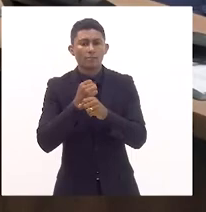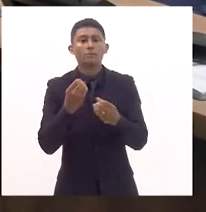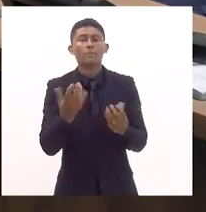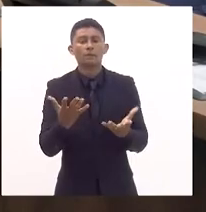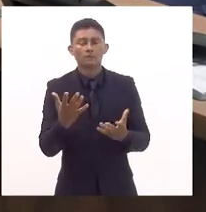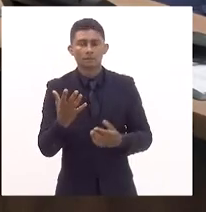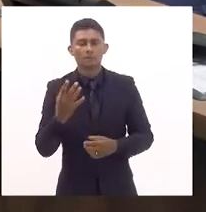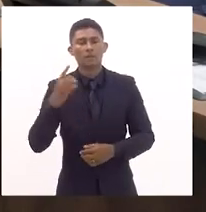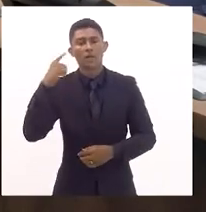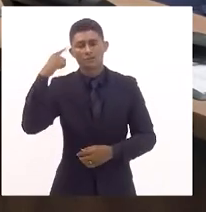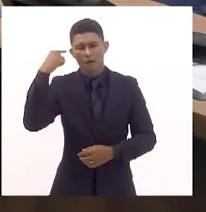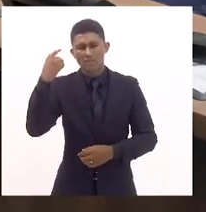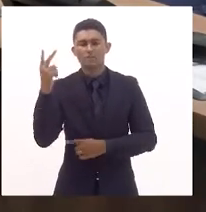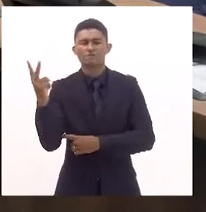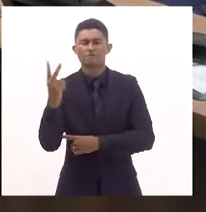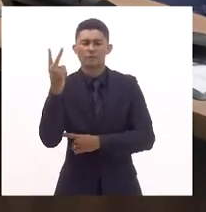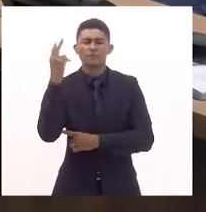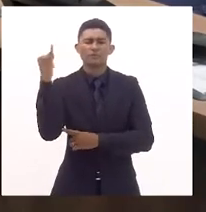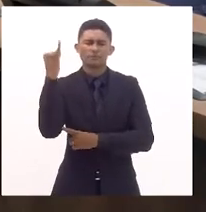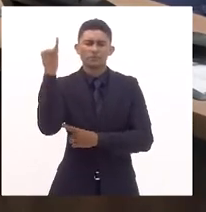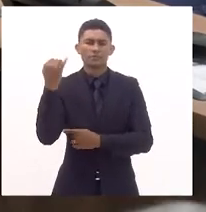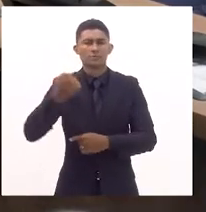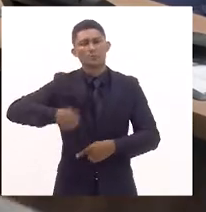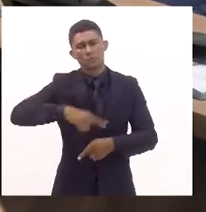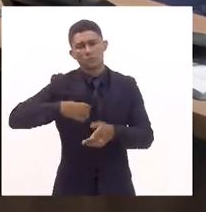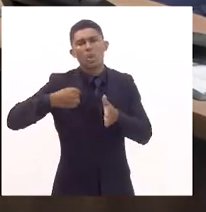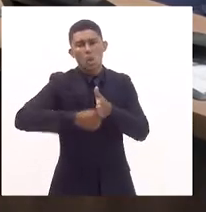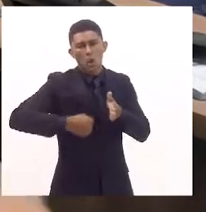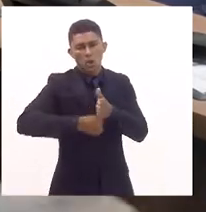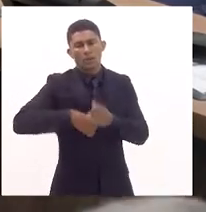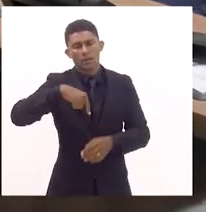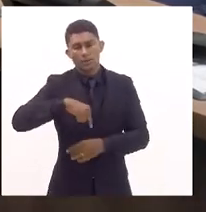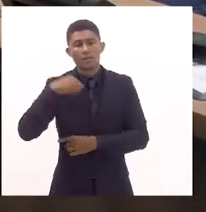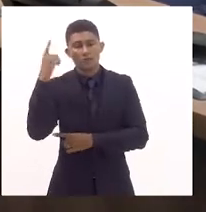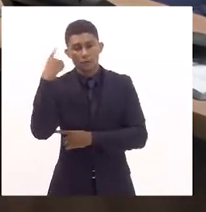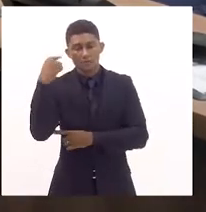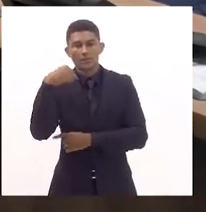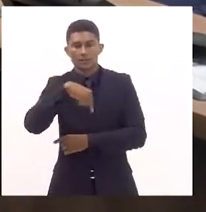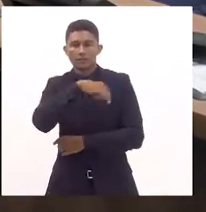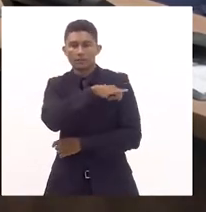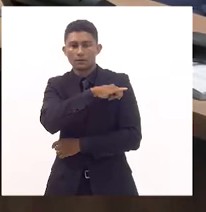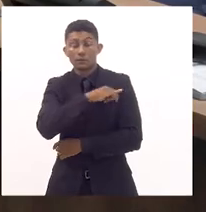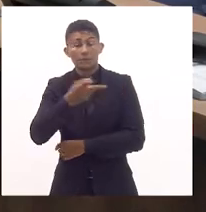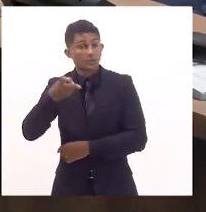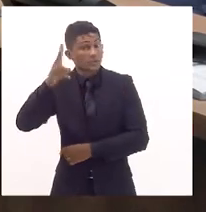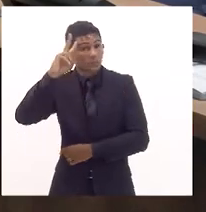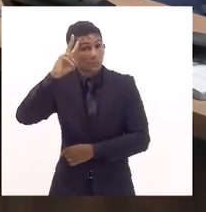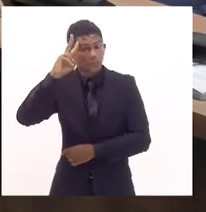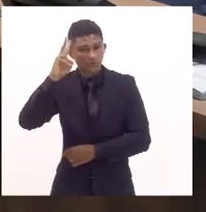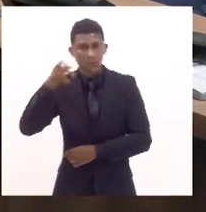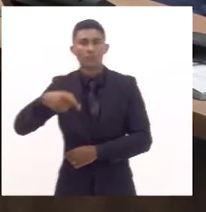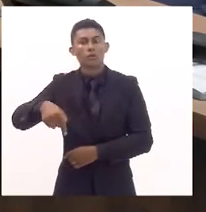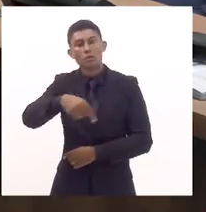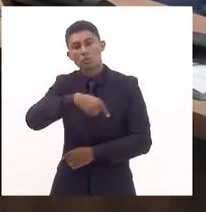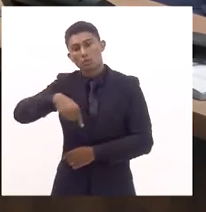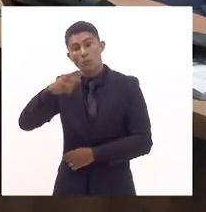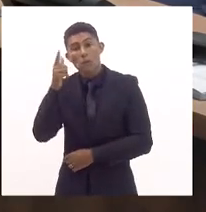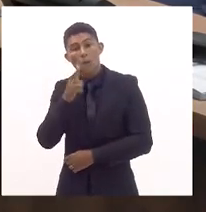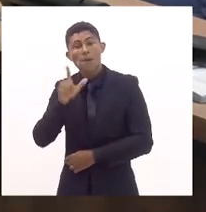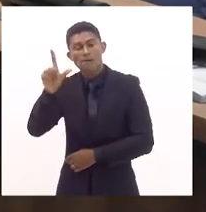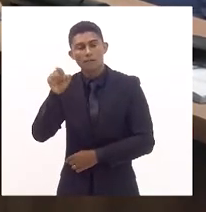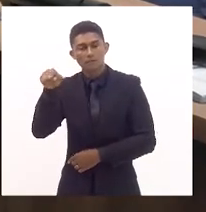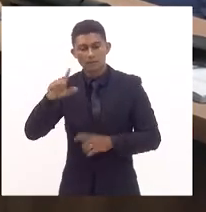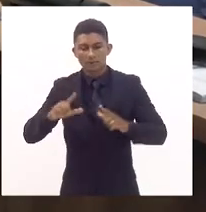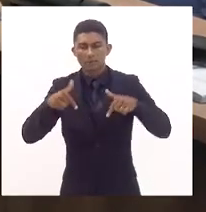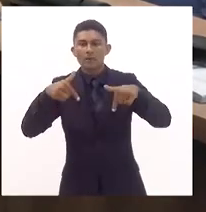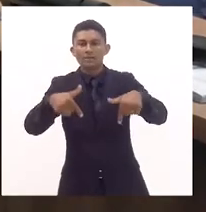advocacia, especialmente lutar pela advocacia fluminense, e anunciar que segunda-feira a gente conseguiu uma decisão numa ação